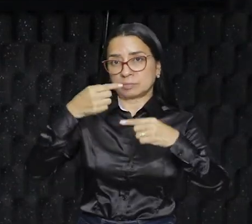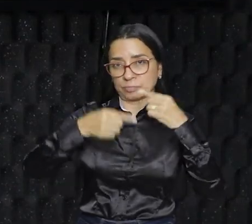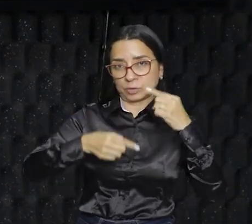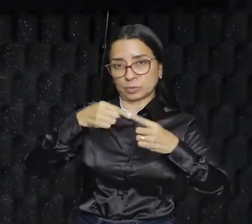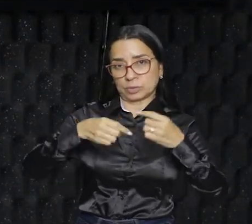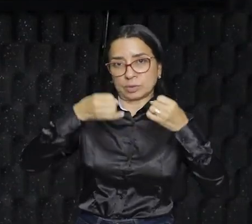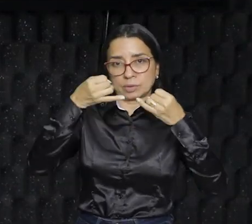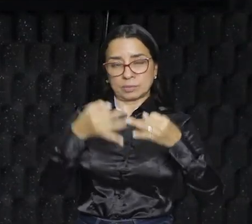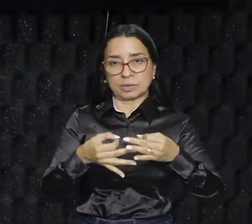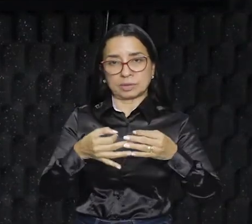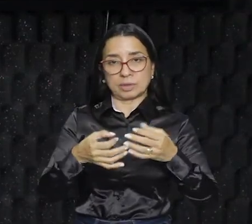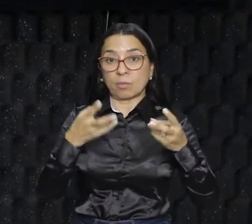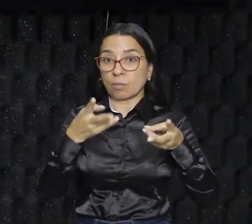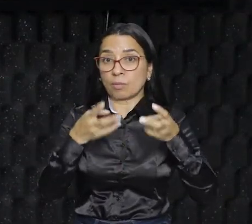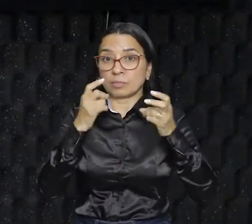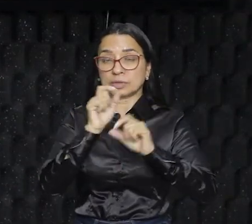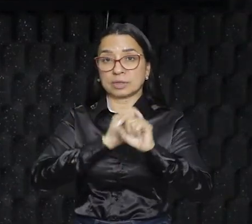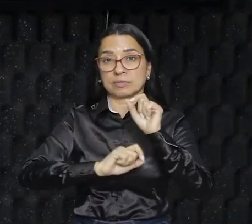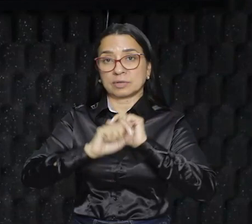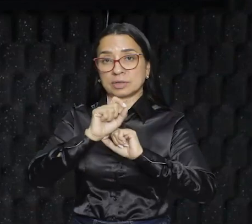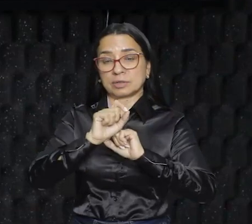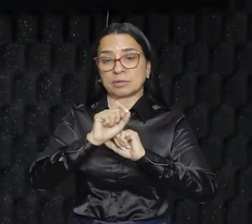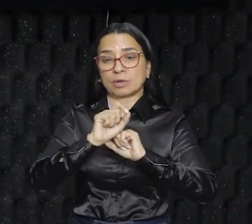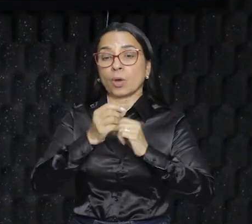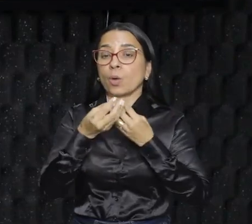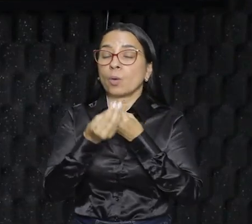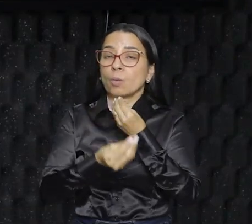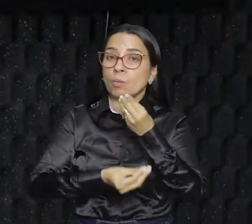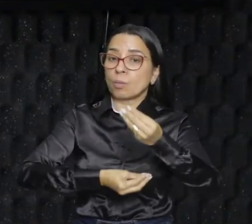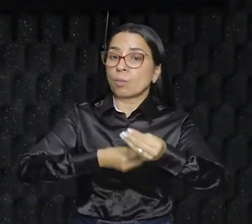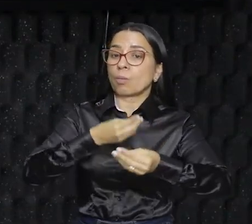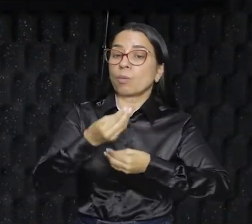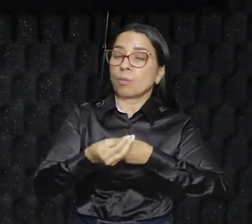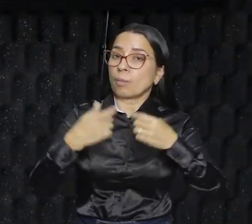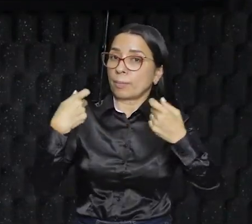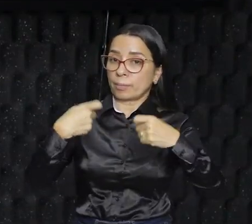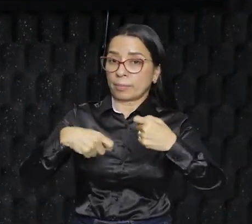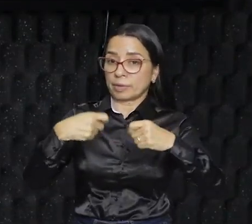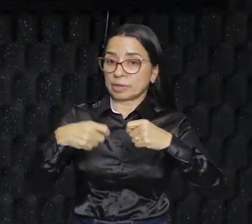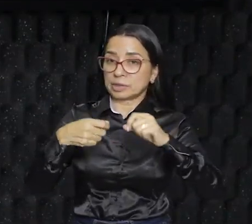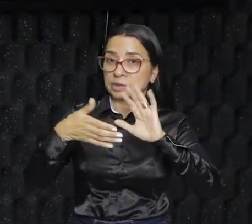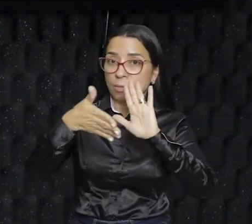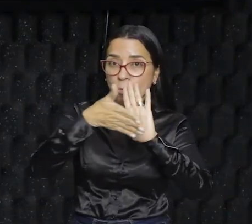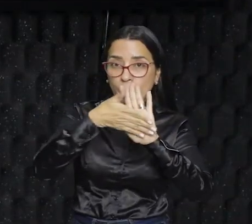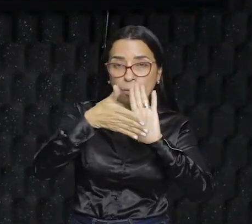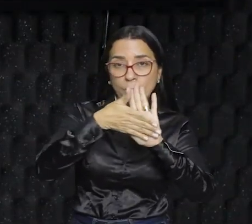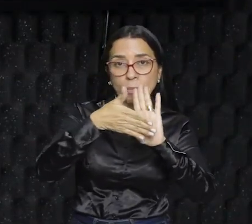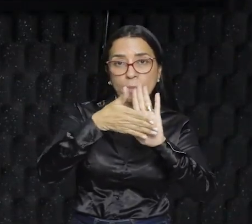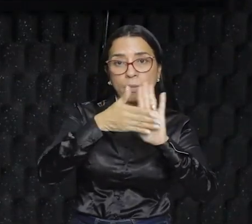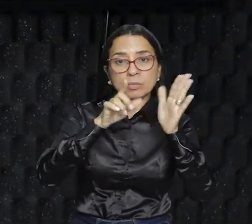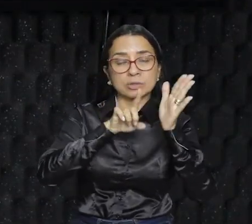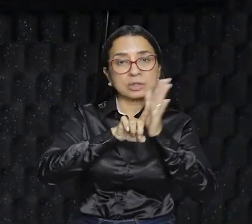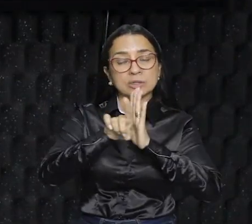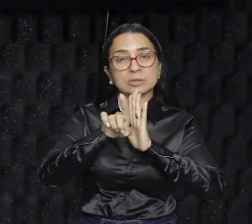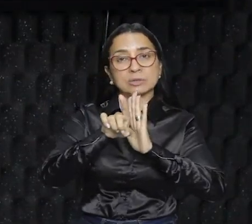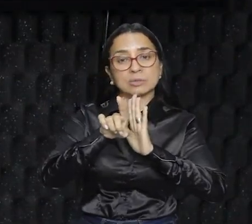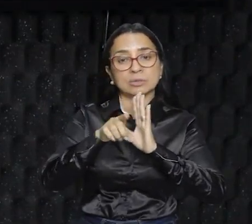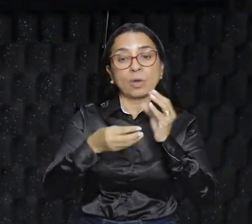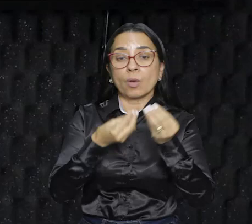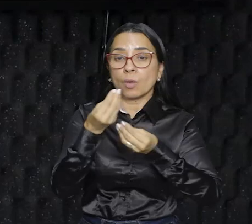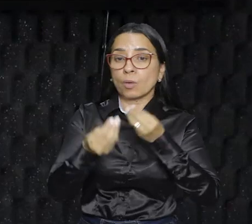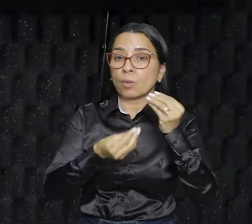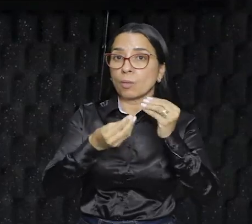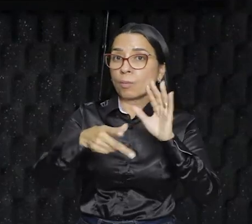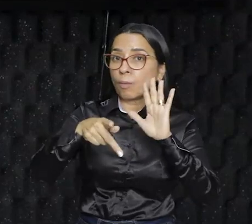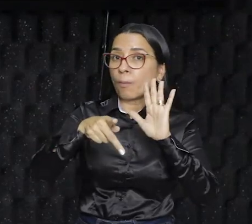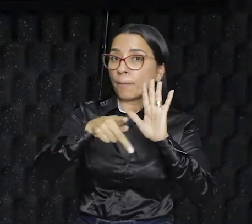discussão e a gente observa, né, como é preciso propor essas questões, como o próprio Galileu